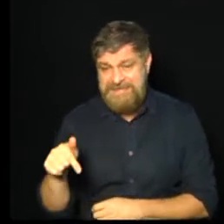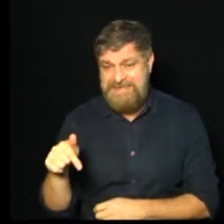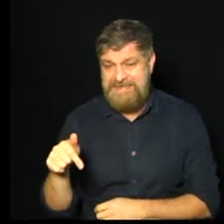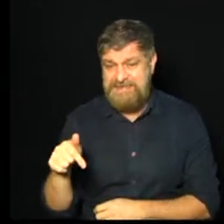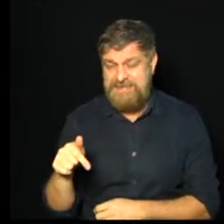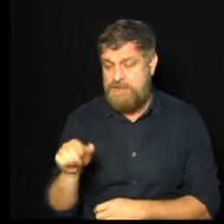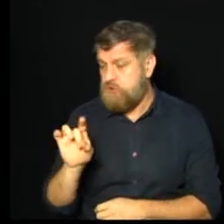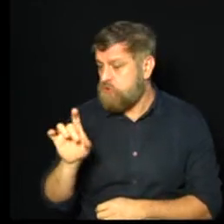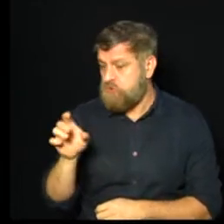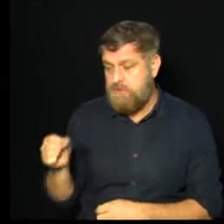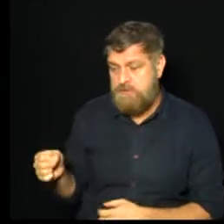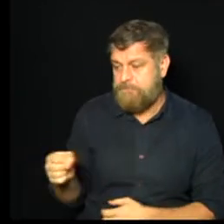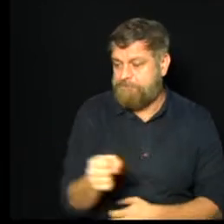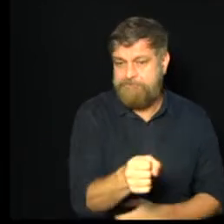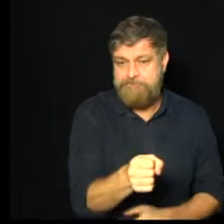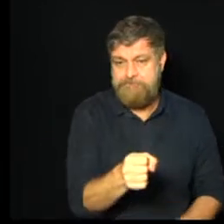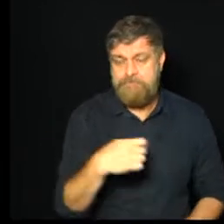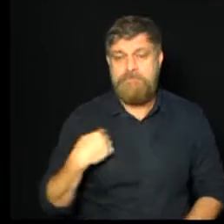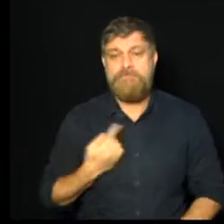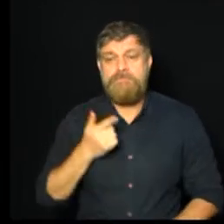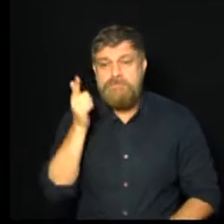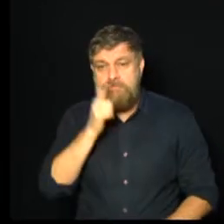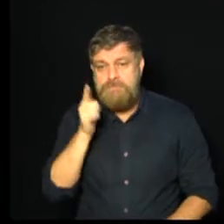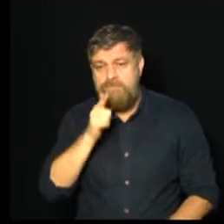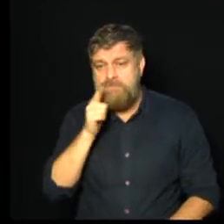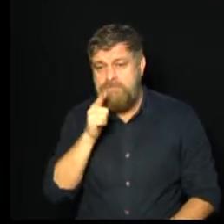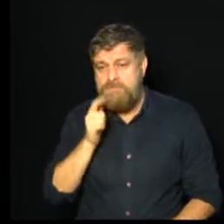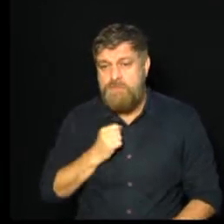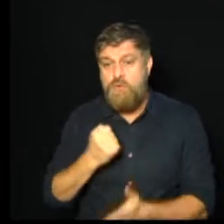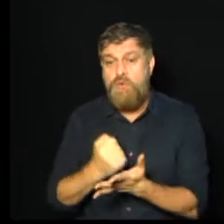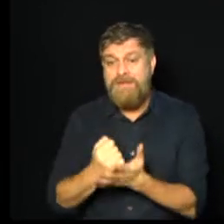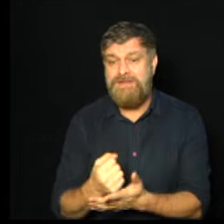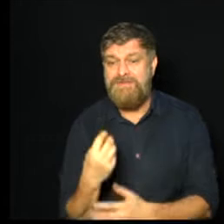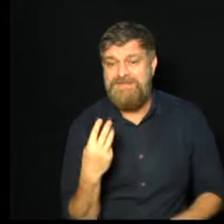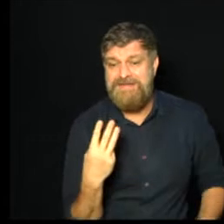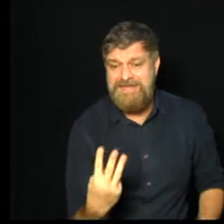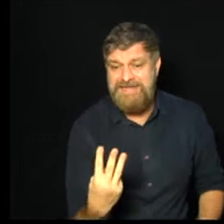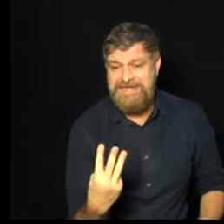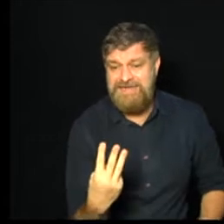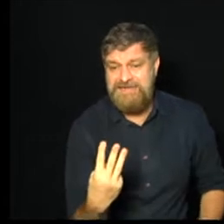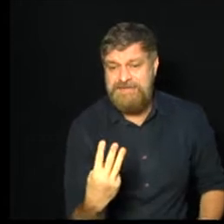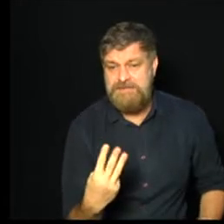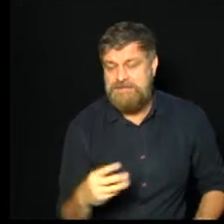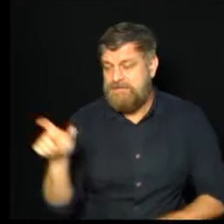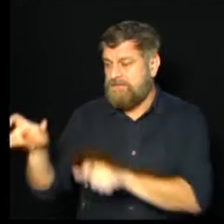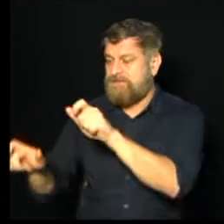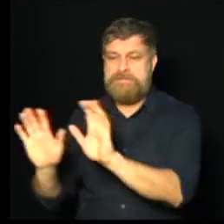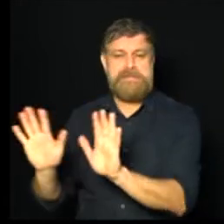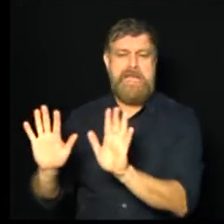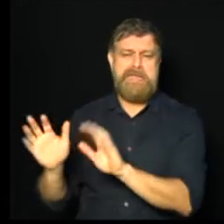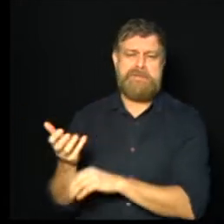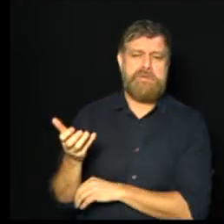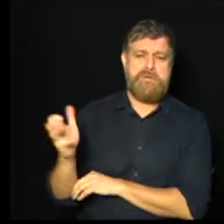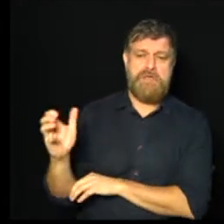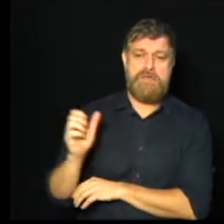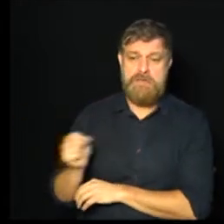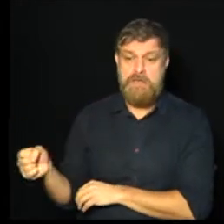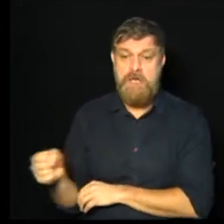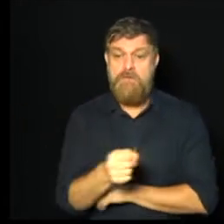serem chamados, e nós conseguimos chamar 3. O resto não aceitou. E os 3 foram para o